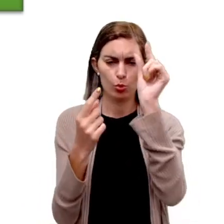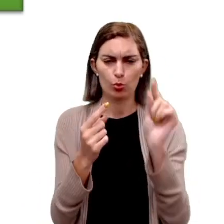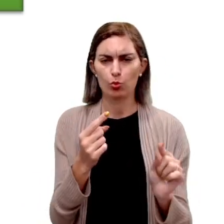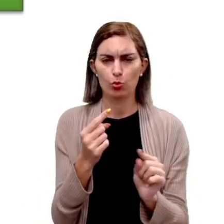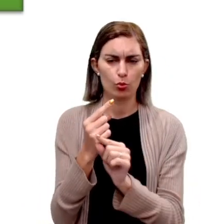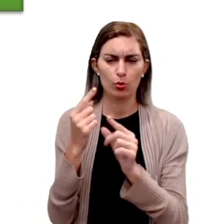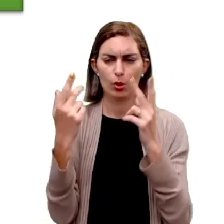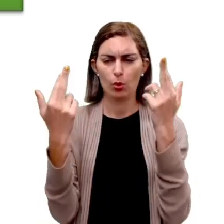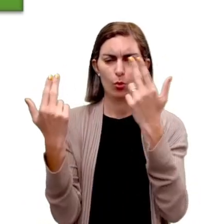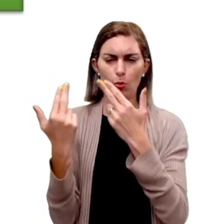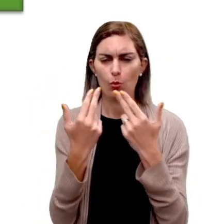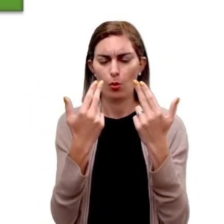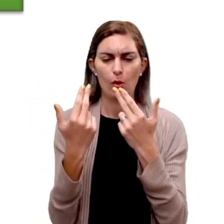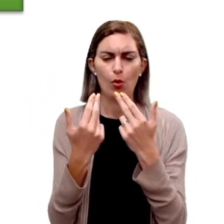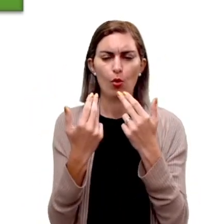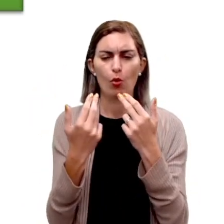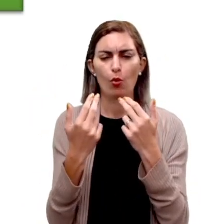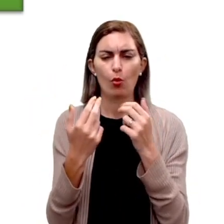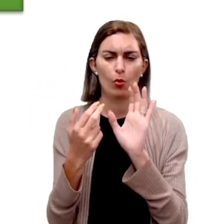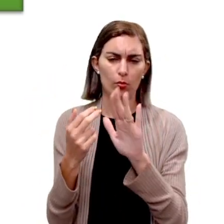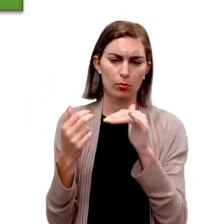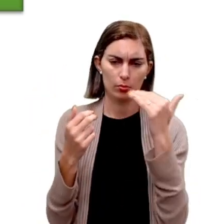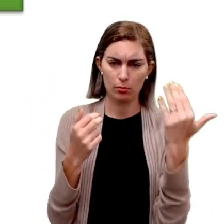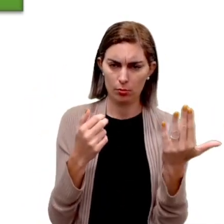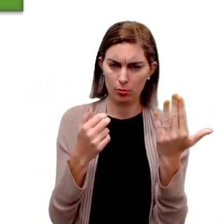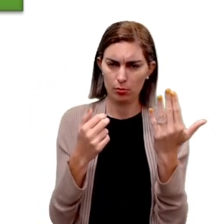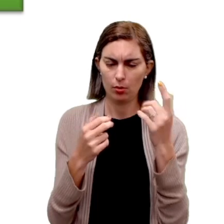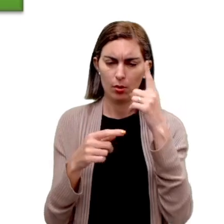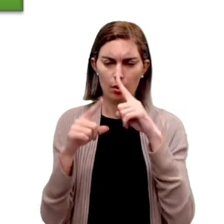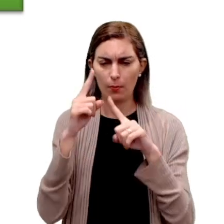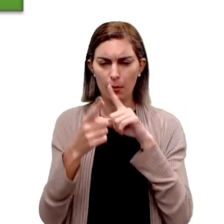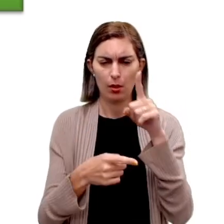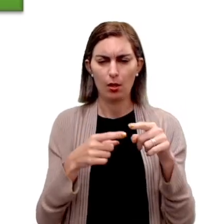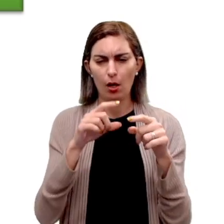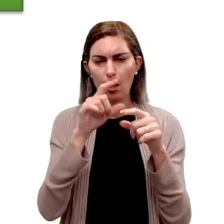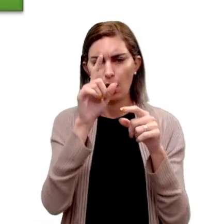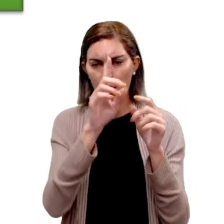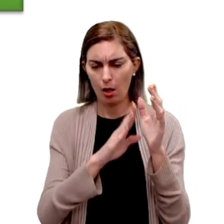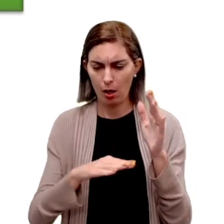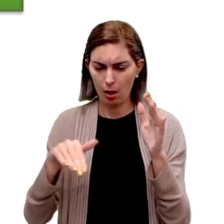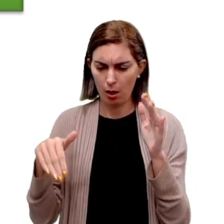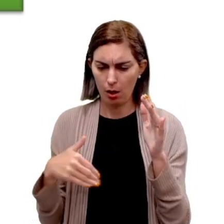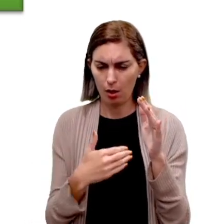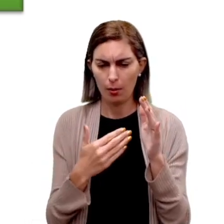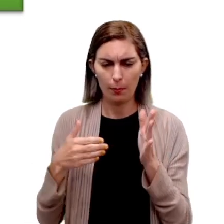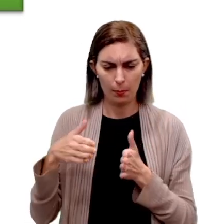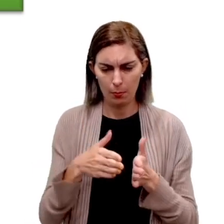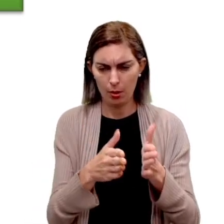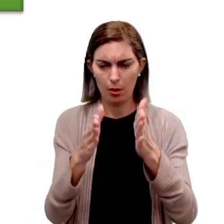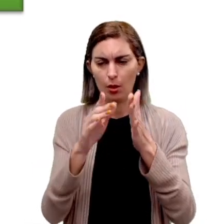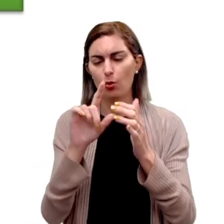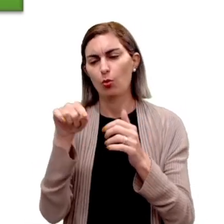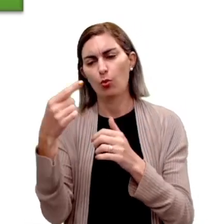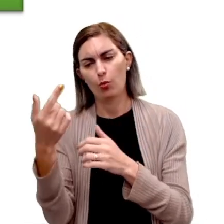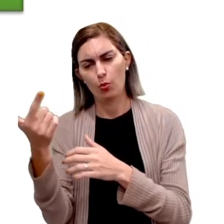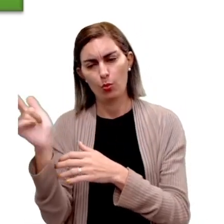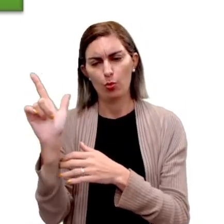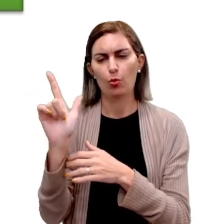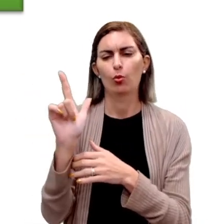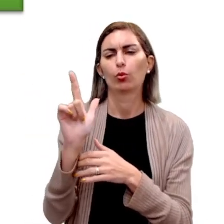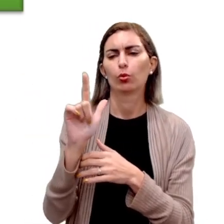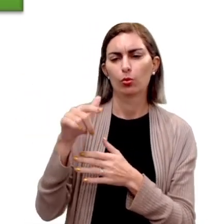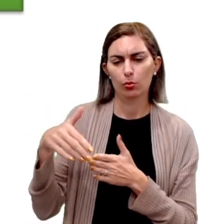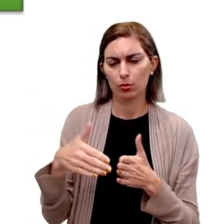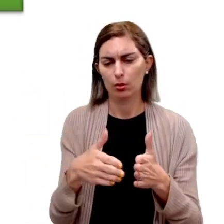exatamente iguais. O fluxo da esquerda está tomando um caminho e o fluxo da direita está tomando um